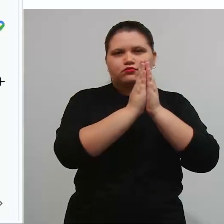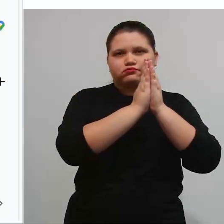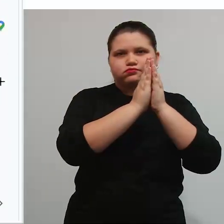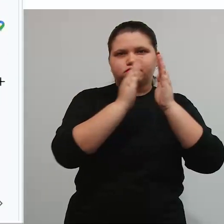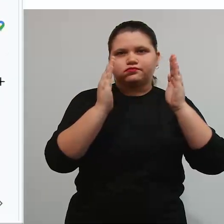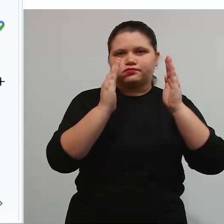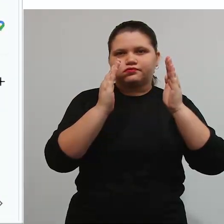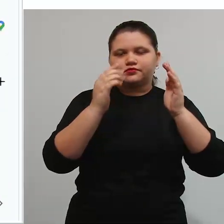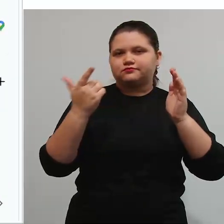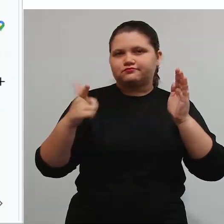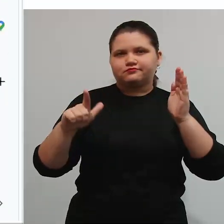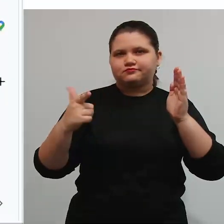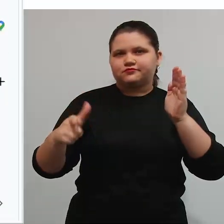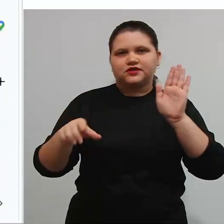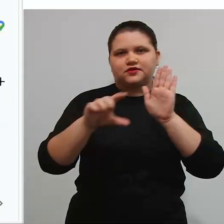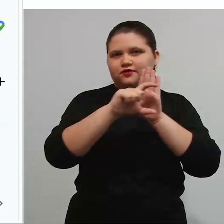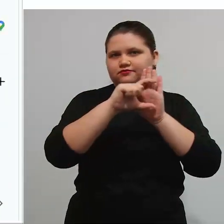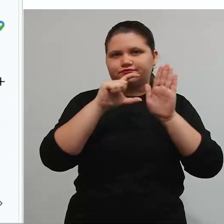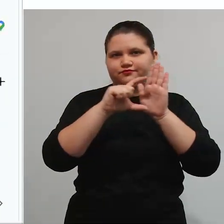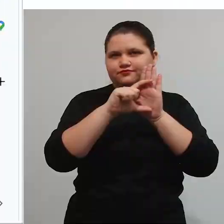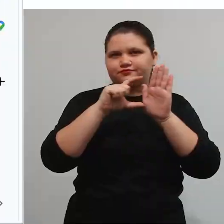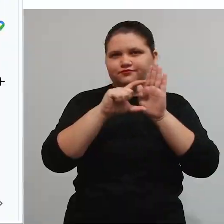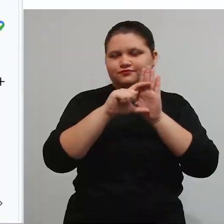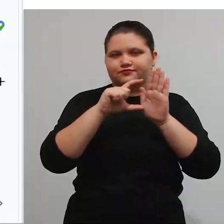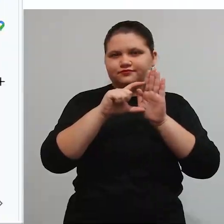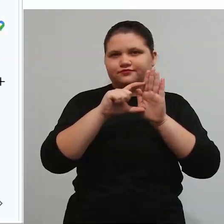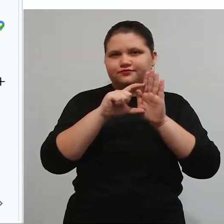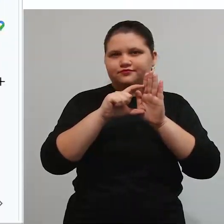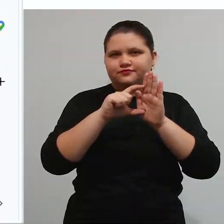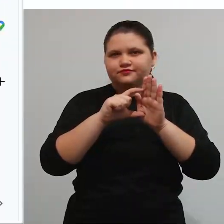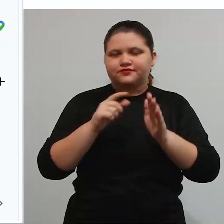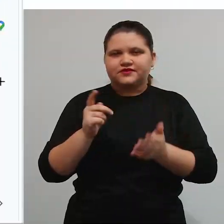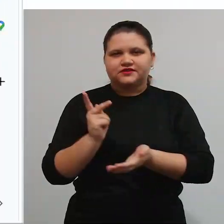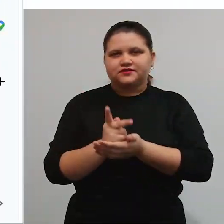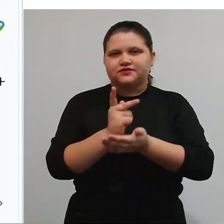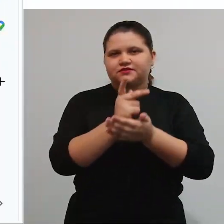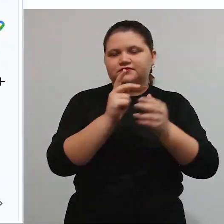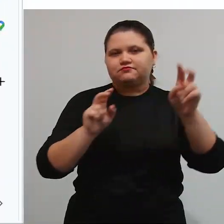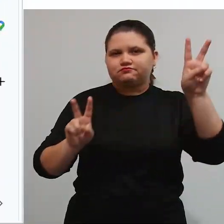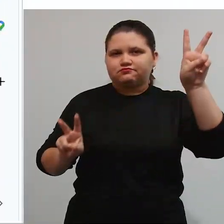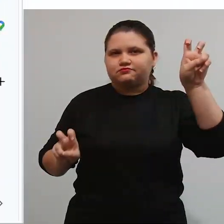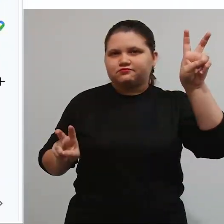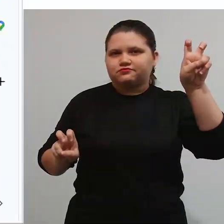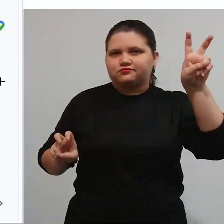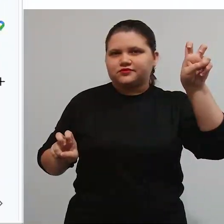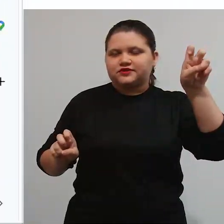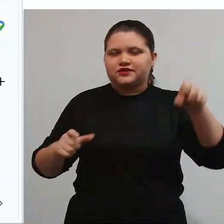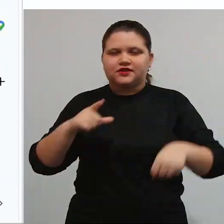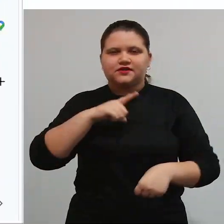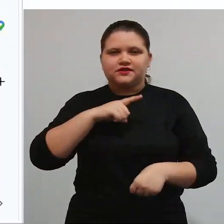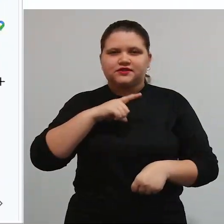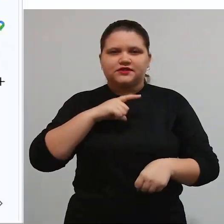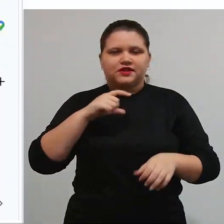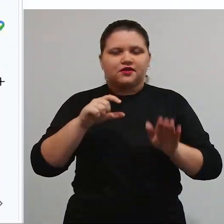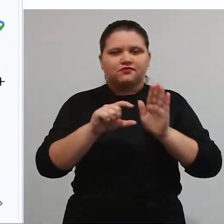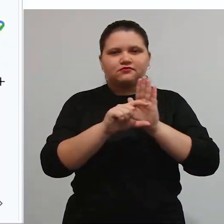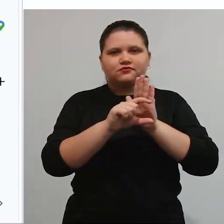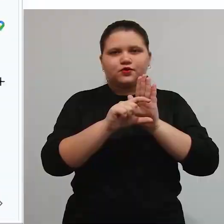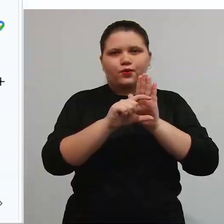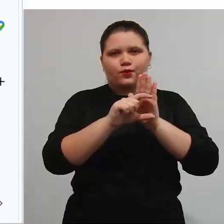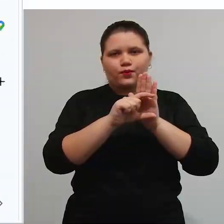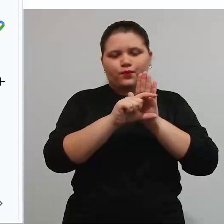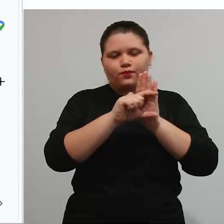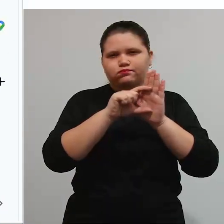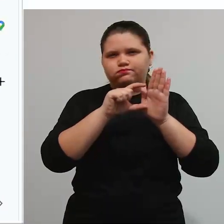tenho o parágrafo, tá bom? Então, quando eu faço citação, eu não tenho parágrafo, porque eu tenho recuo, tá? E como que eu faço